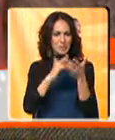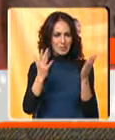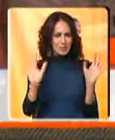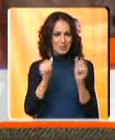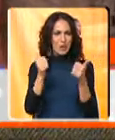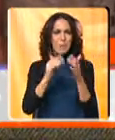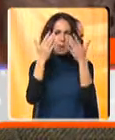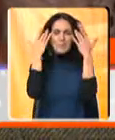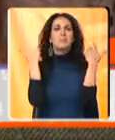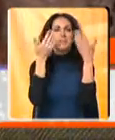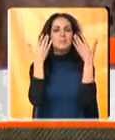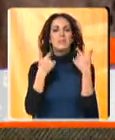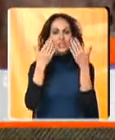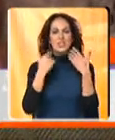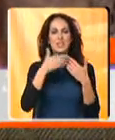menos estou a fazer uma barba.